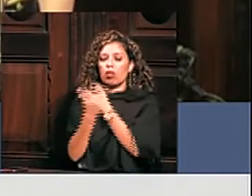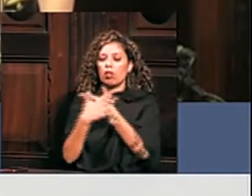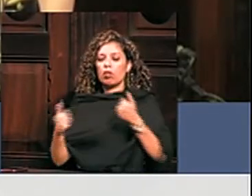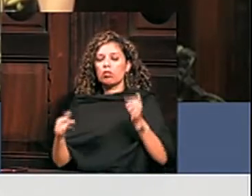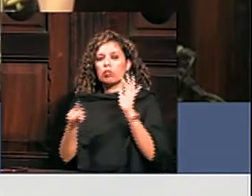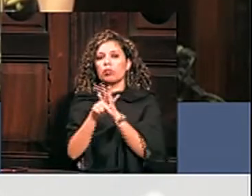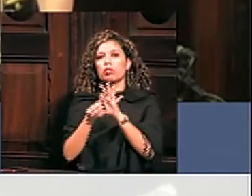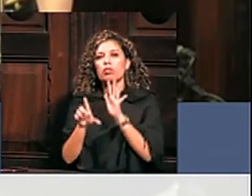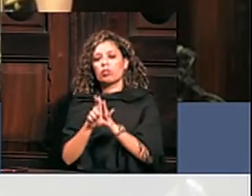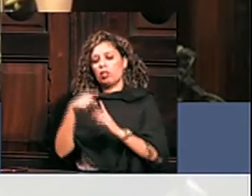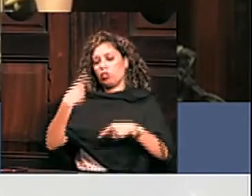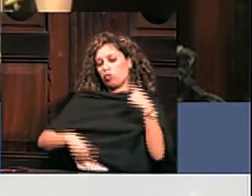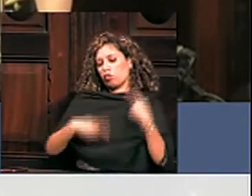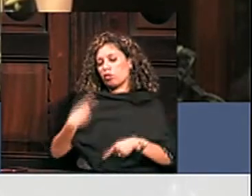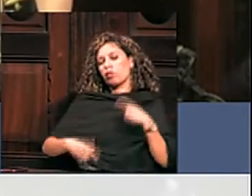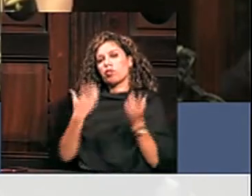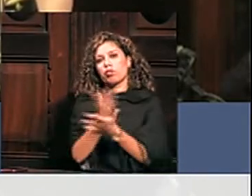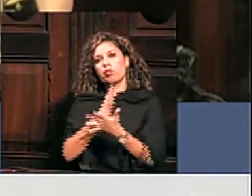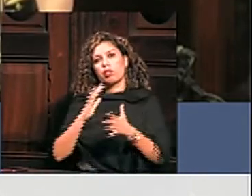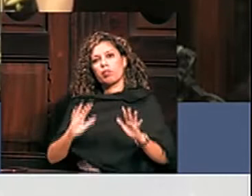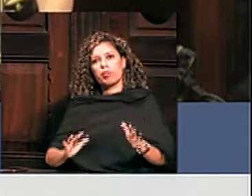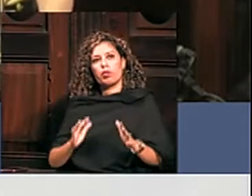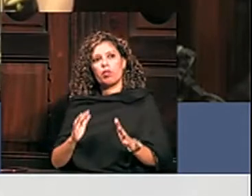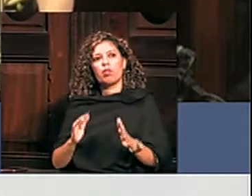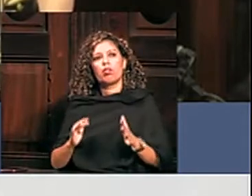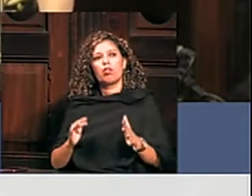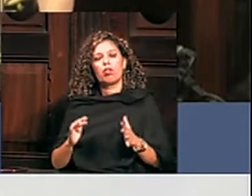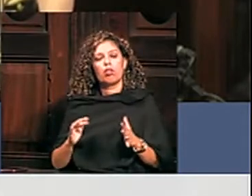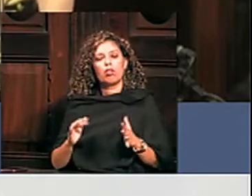cromossômicas ou genéticas. Em discussão, não havendo que queira discutir, encerra a discussão.